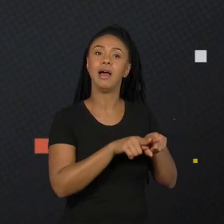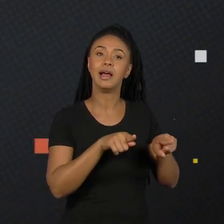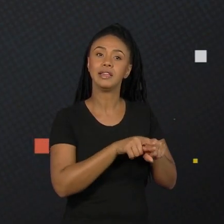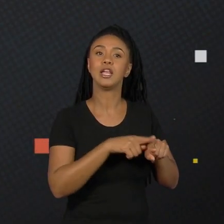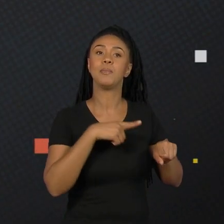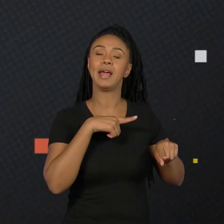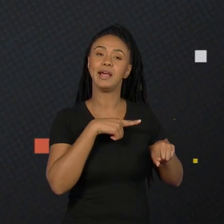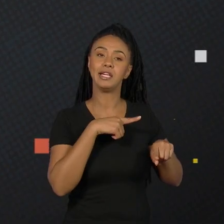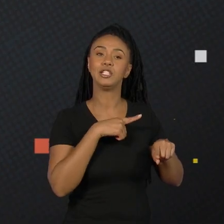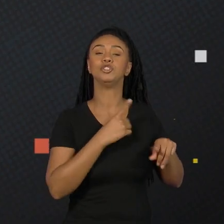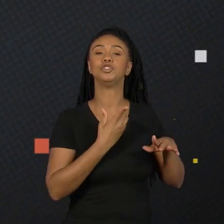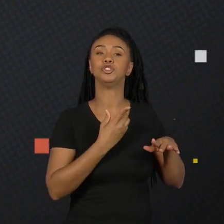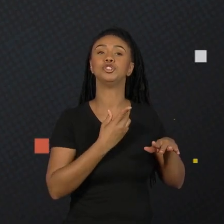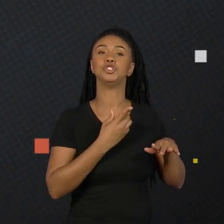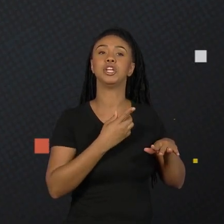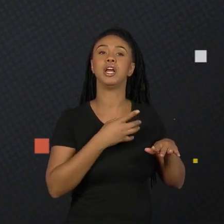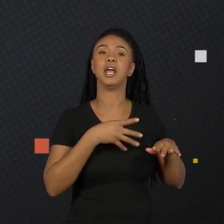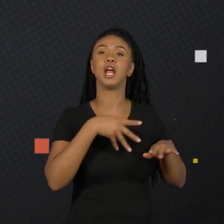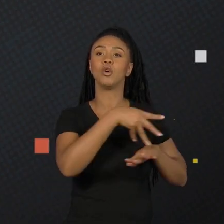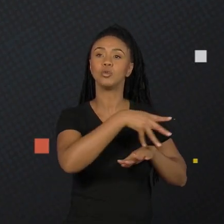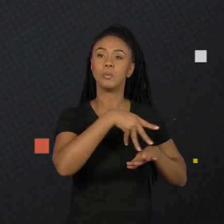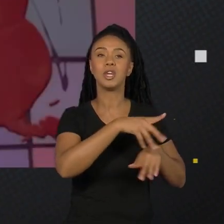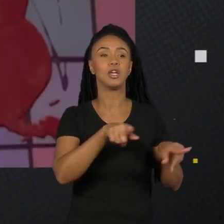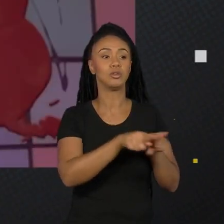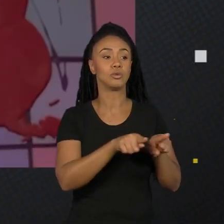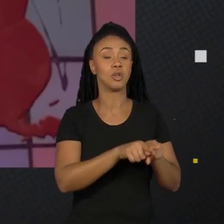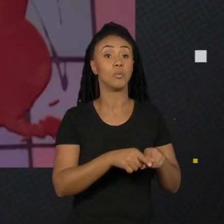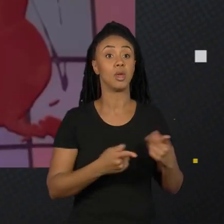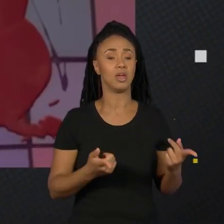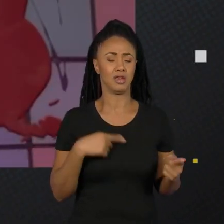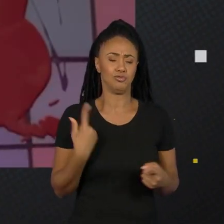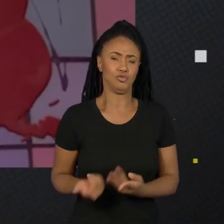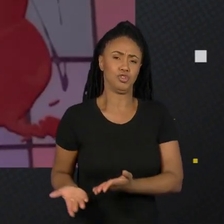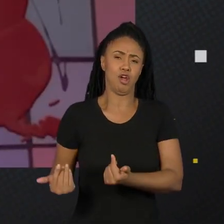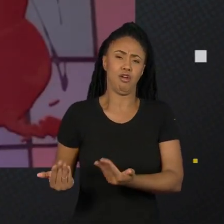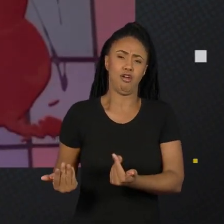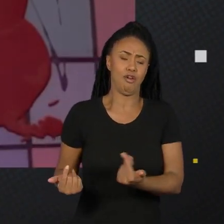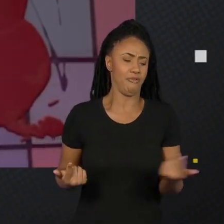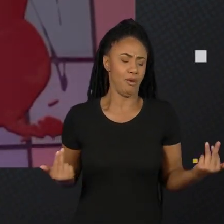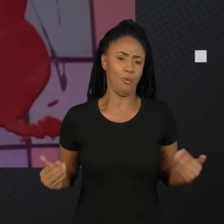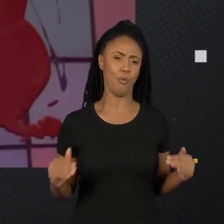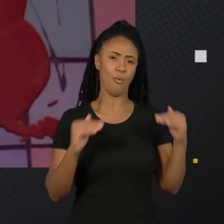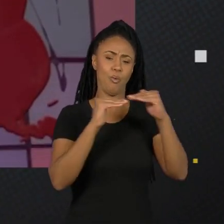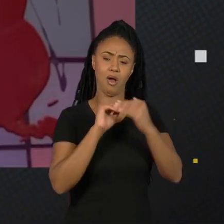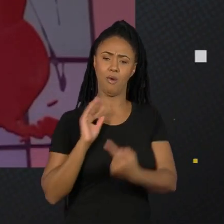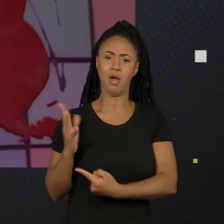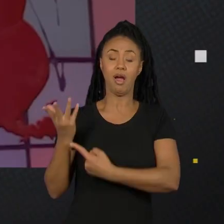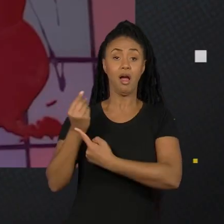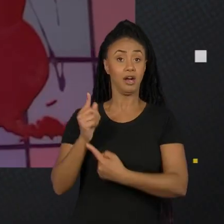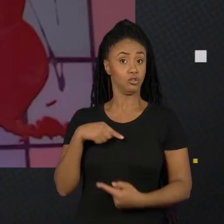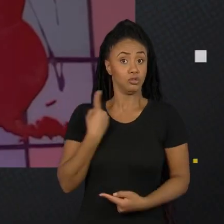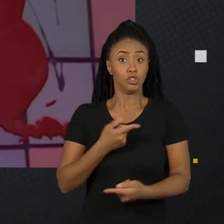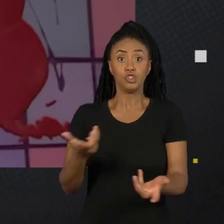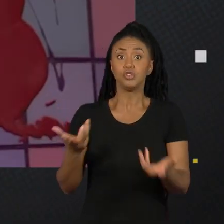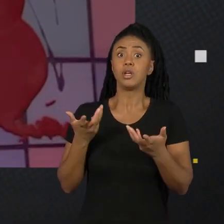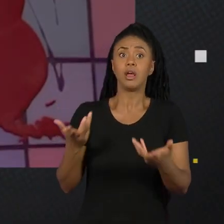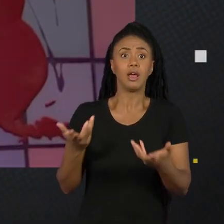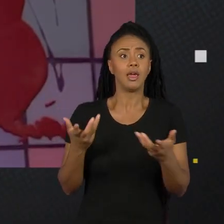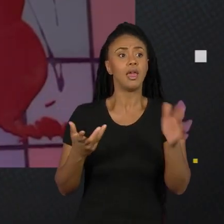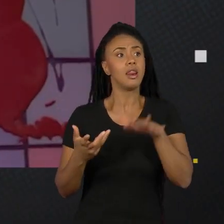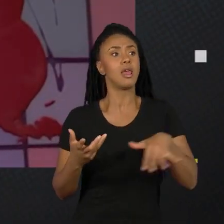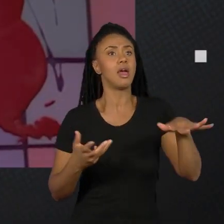garotões influenciados por tudo isso. E como artistas, a gente queria estar incluído